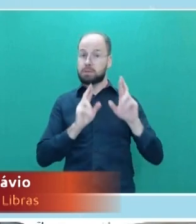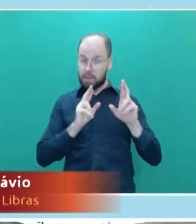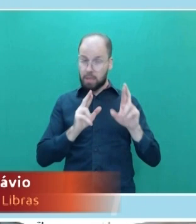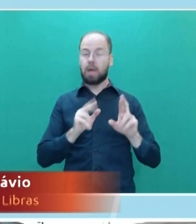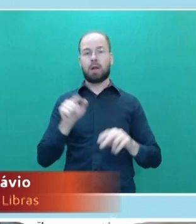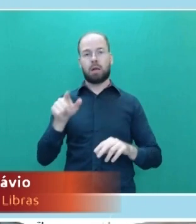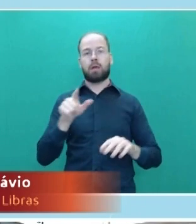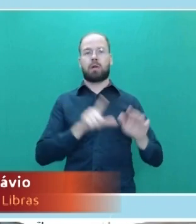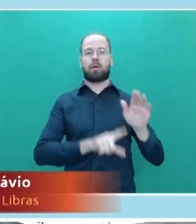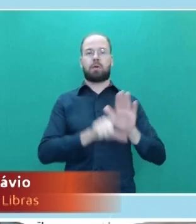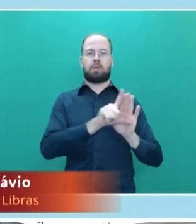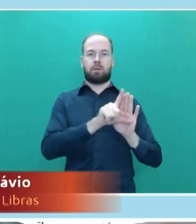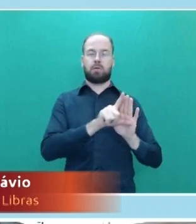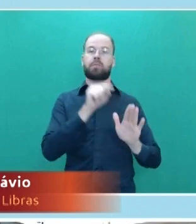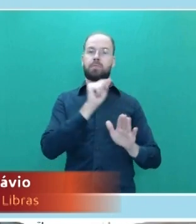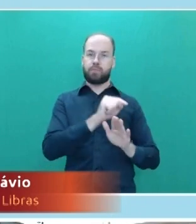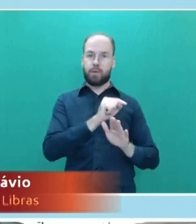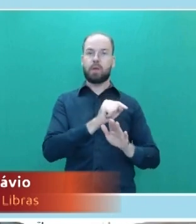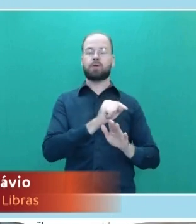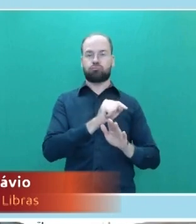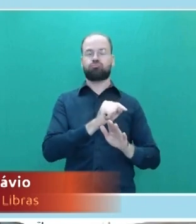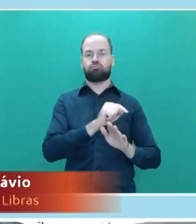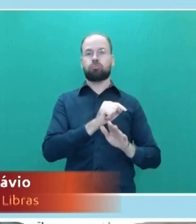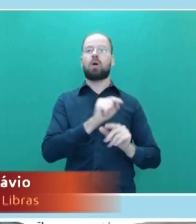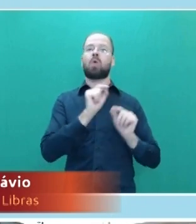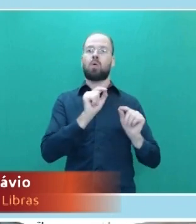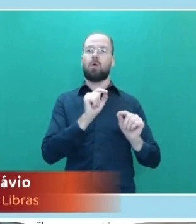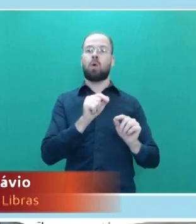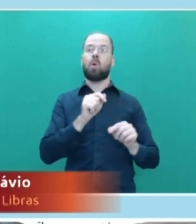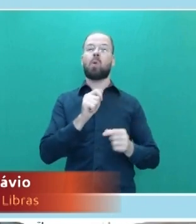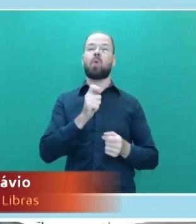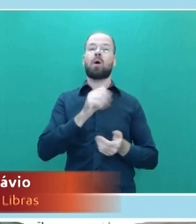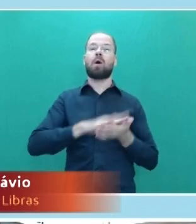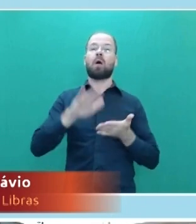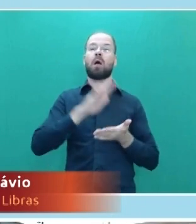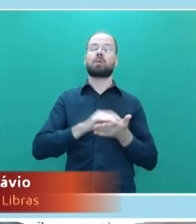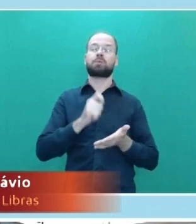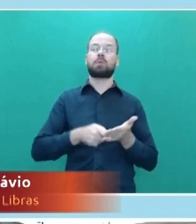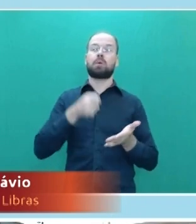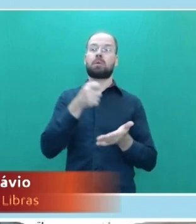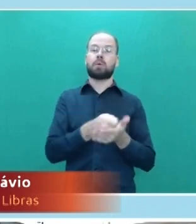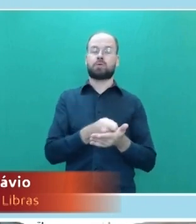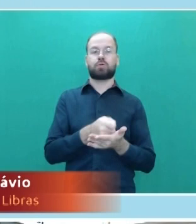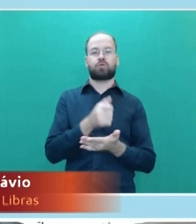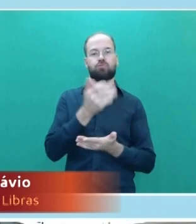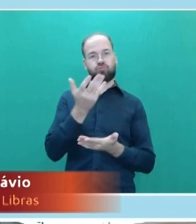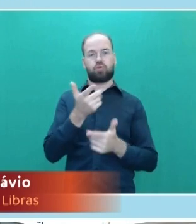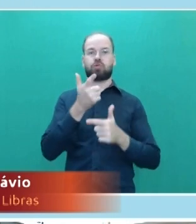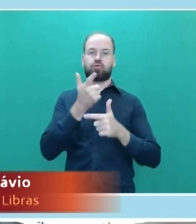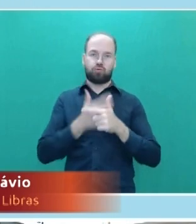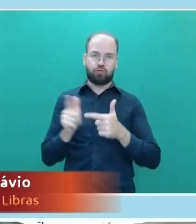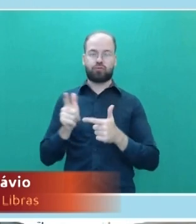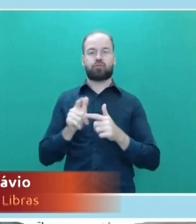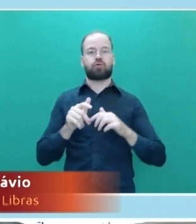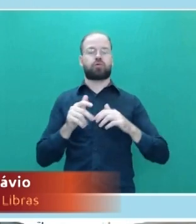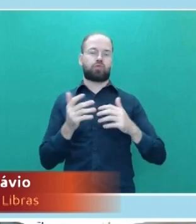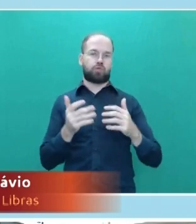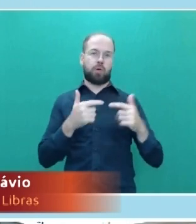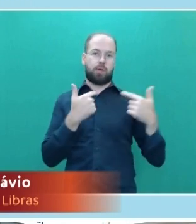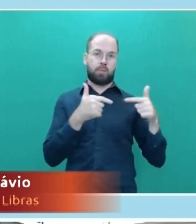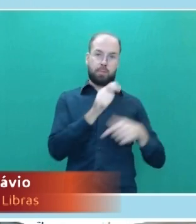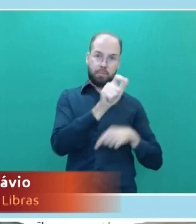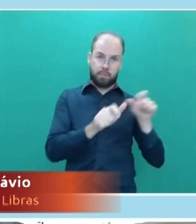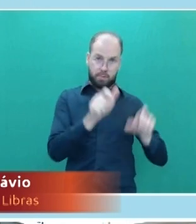esse custo seja vinculado à empresa ou pelo menos dividido entre empresa e trabalhador. Mas a gente ainda não